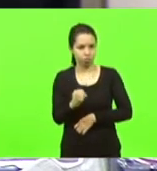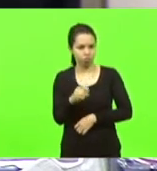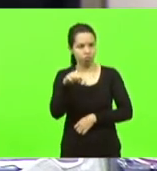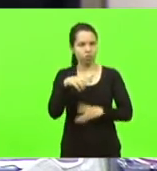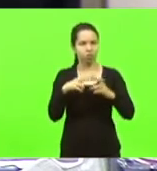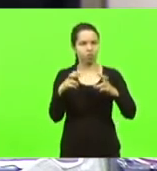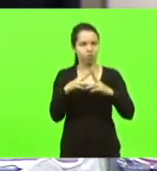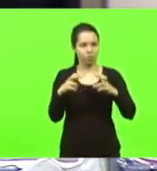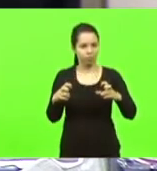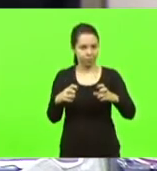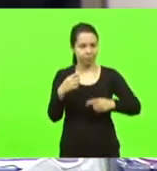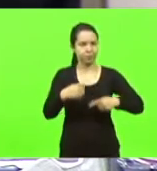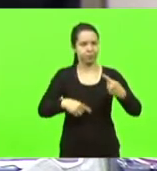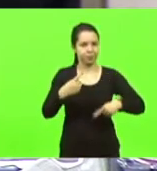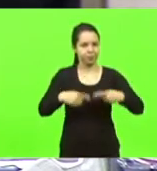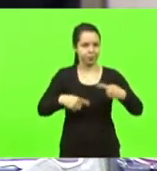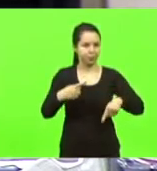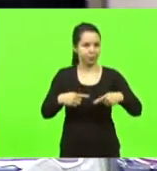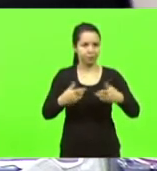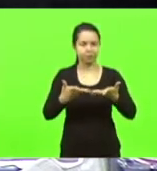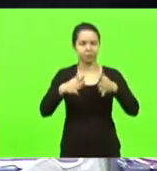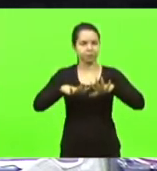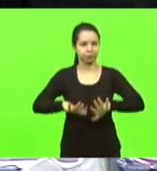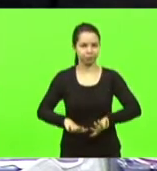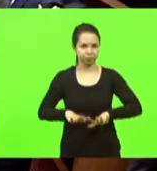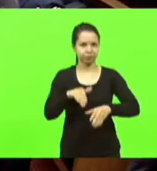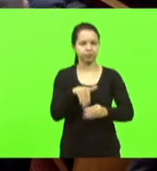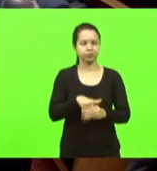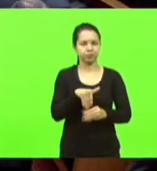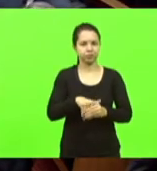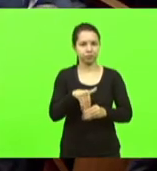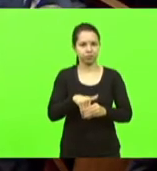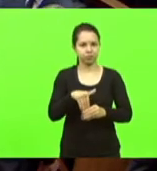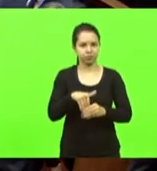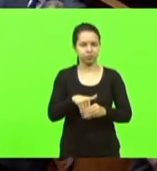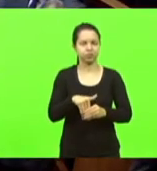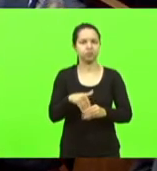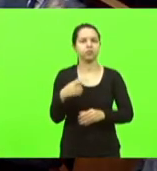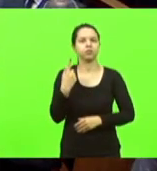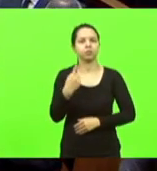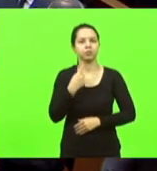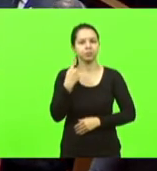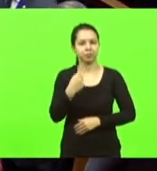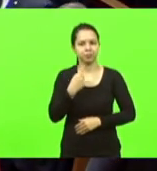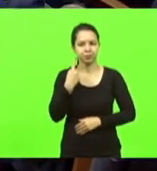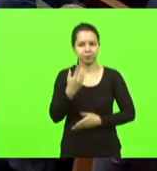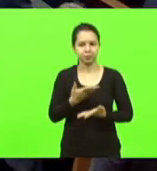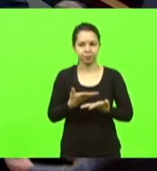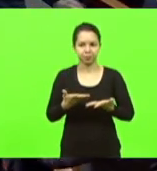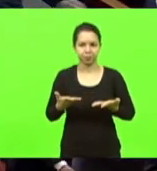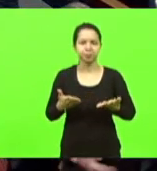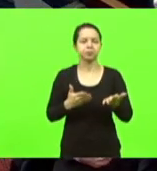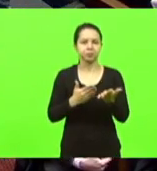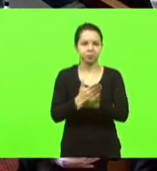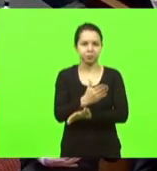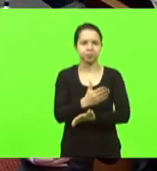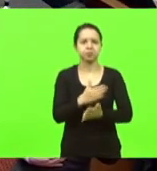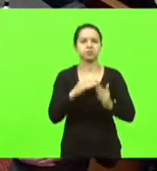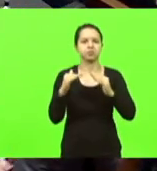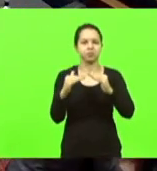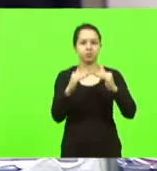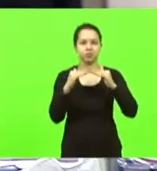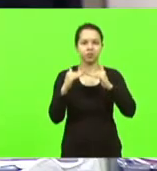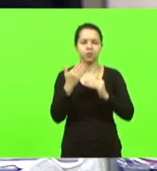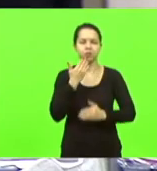em excursão não havendo Quem Queira discutir em votação deputados que aprovam permanece como se encontra aprovado por